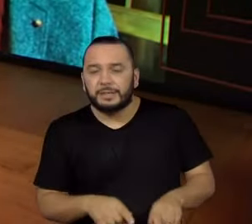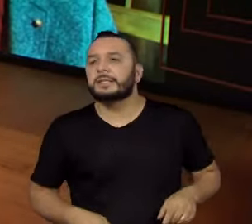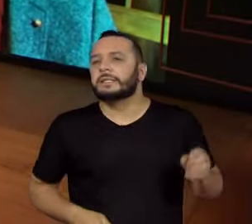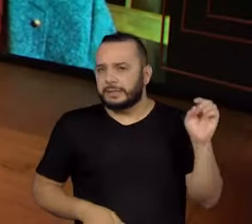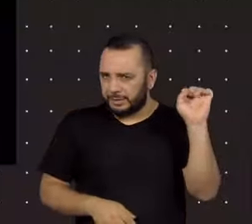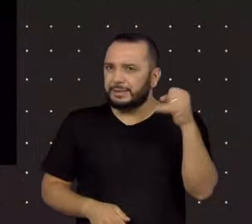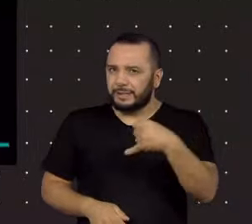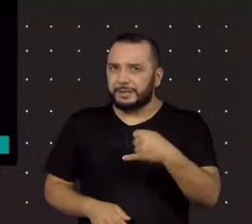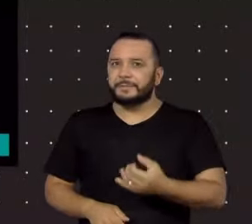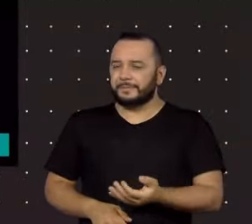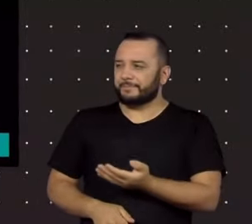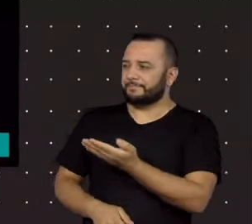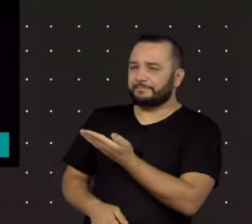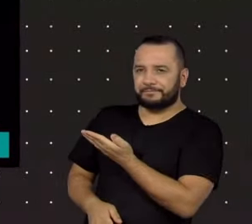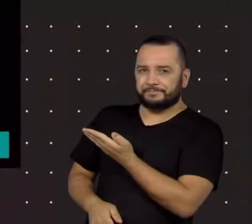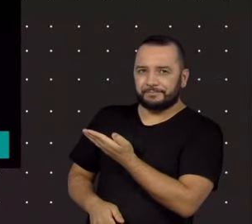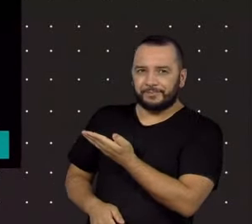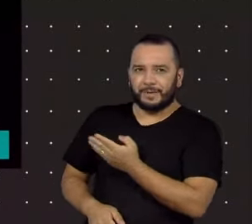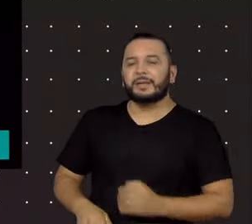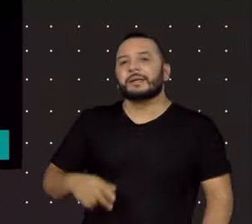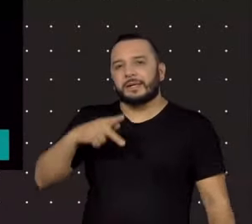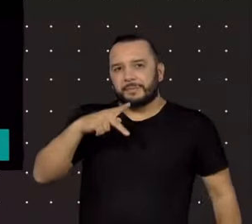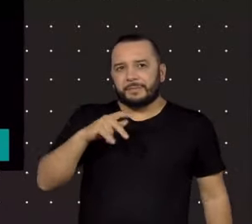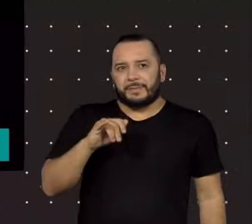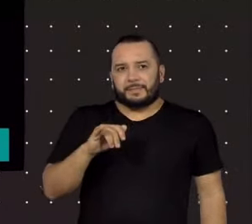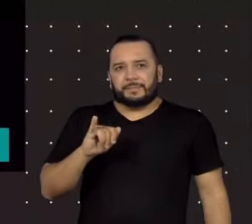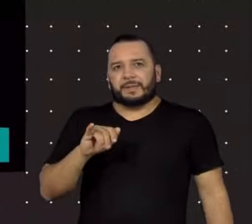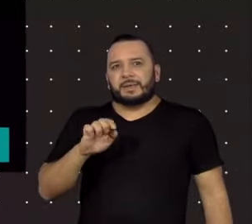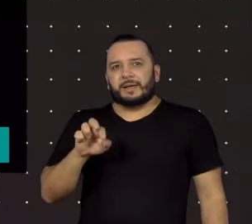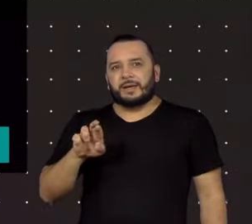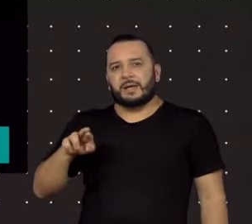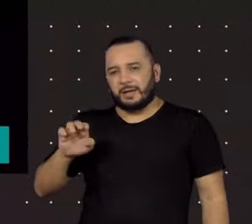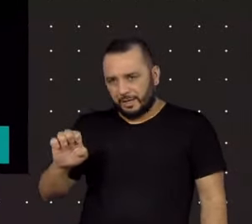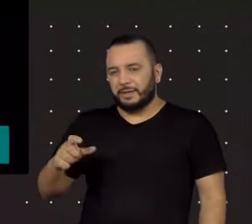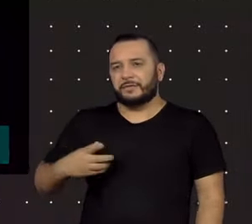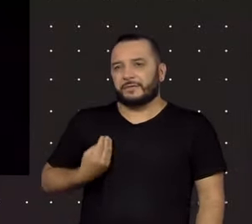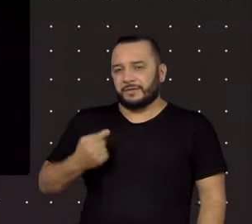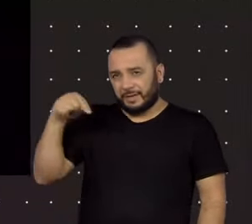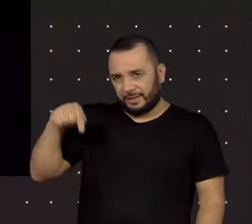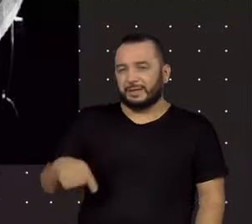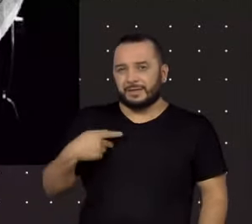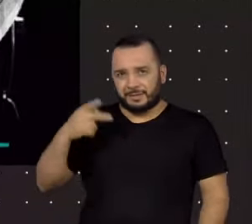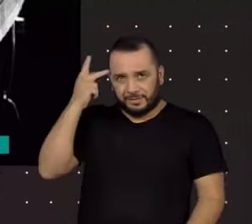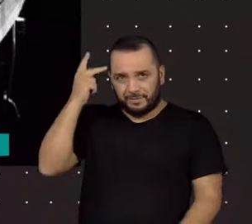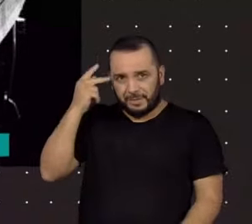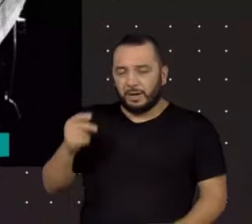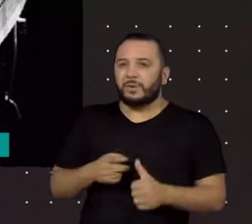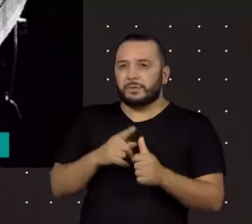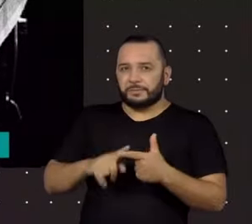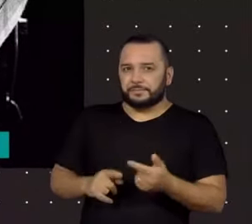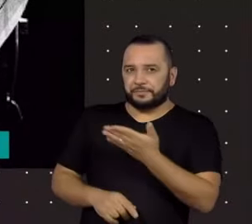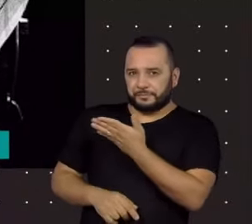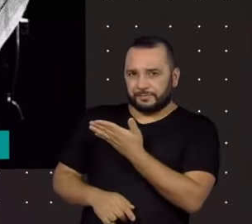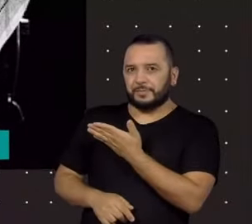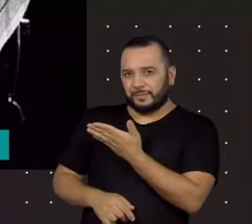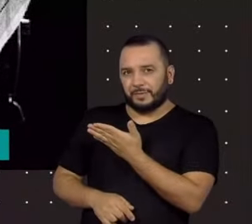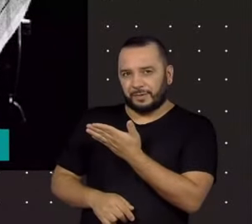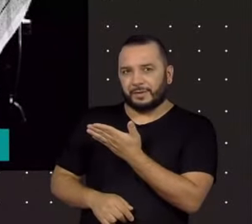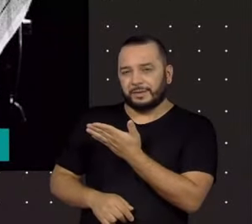Sim, claro. O Boulez esteve aqui em São Paulo, ele deu aulas aqui na Escola Livre de Música, né? Stockhausen teve 2 vezes no Brasil também,